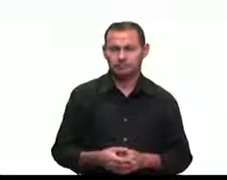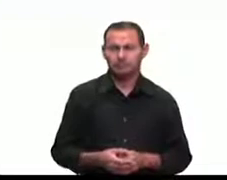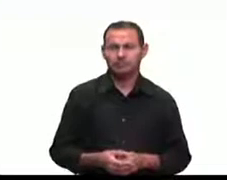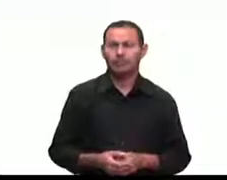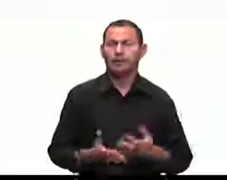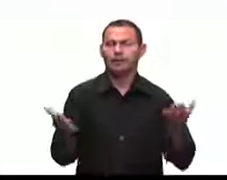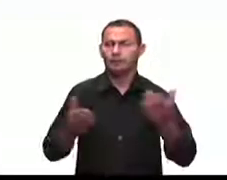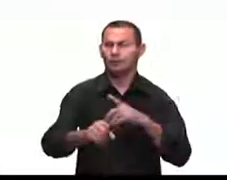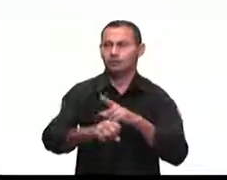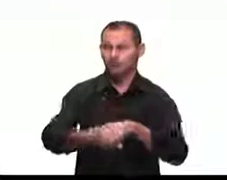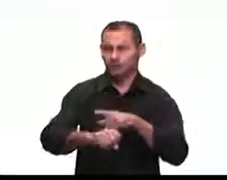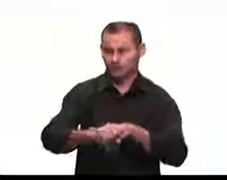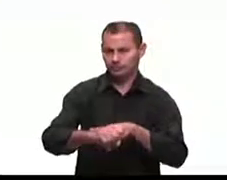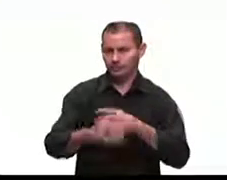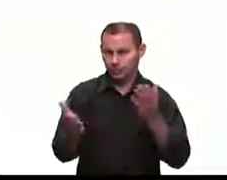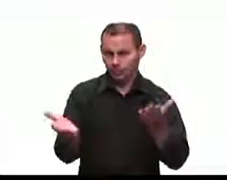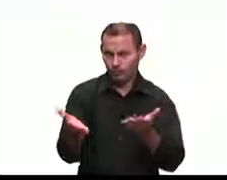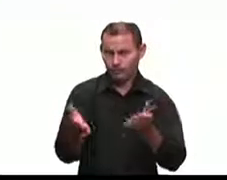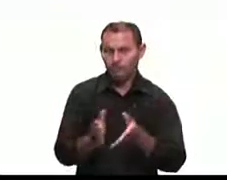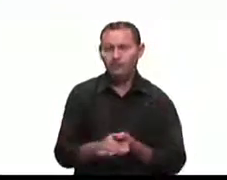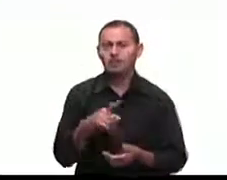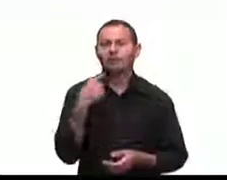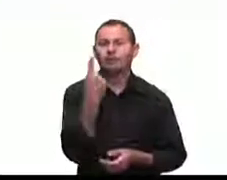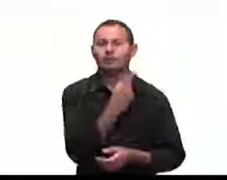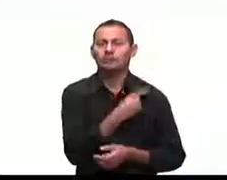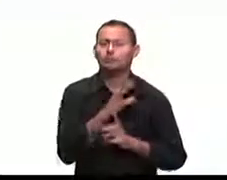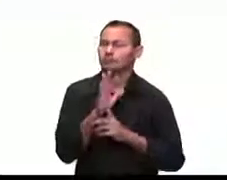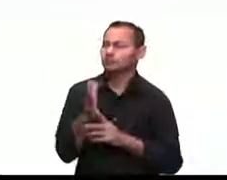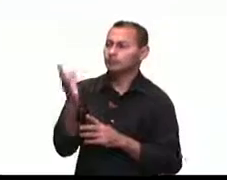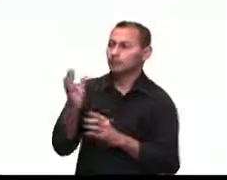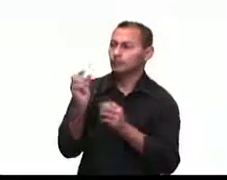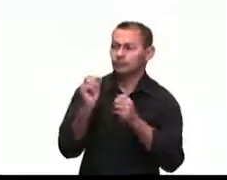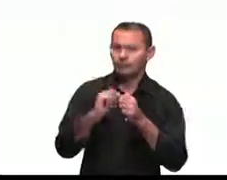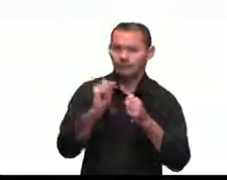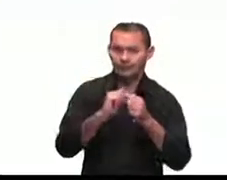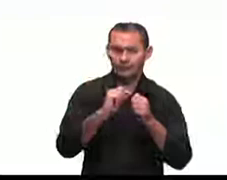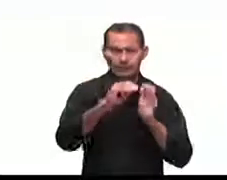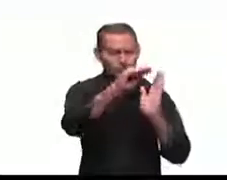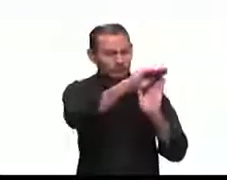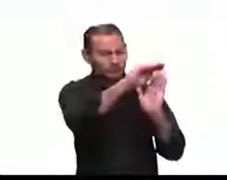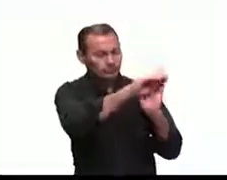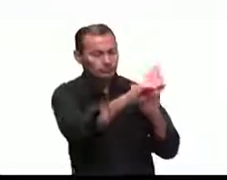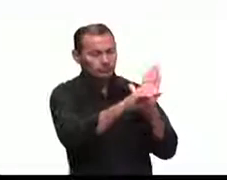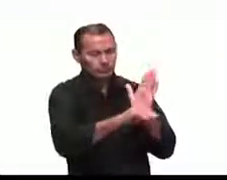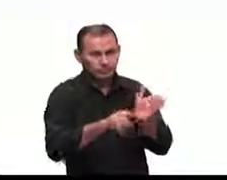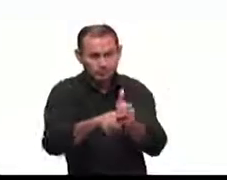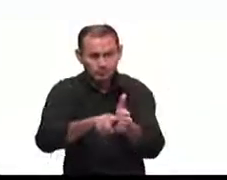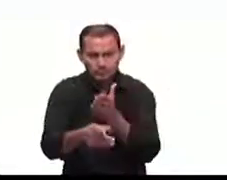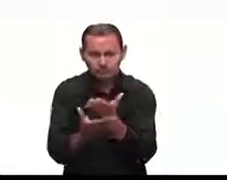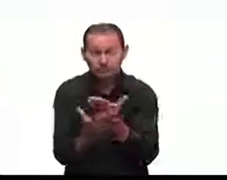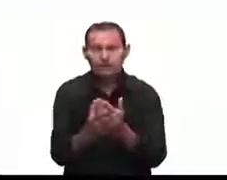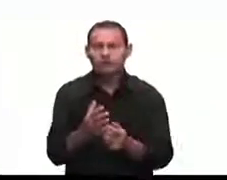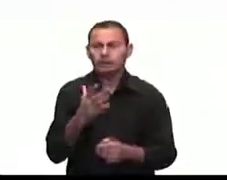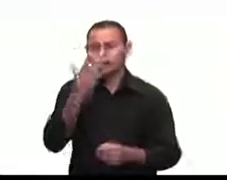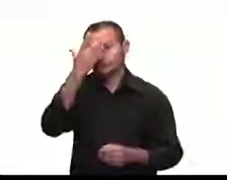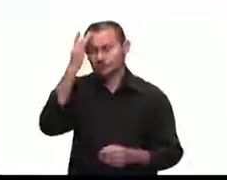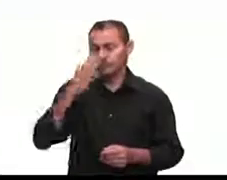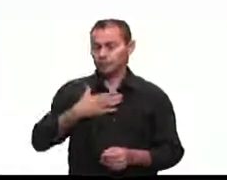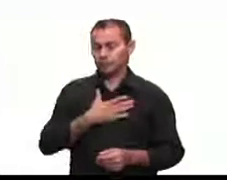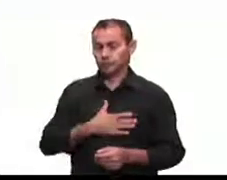E nesse momento, vamos ali montar um plano de pesquisa de